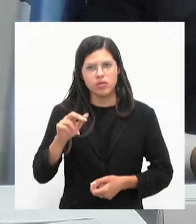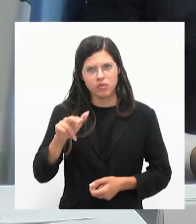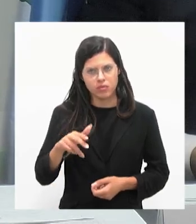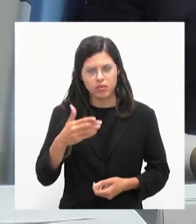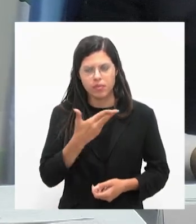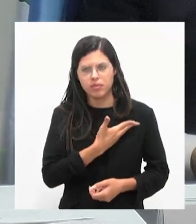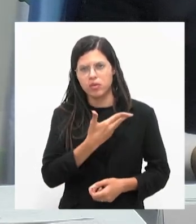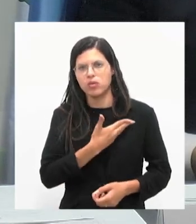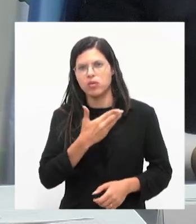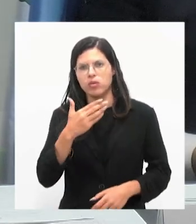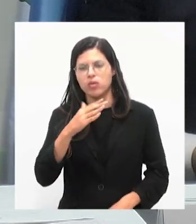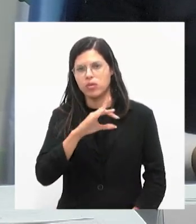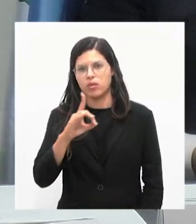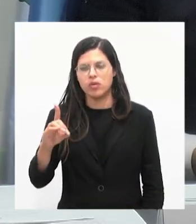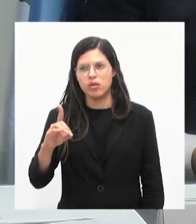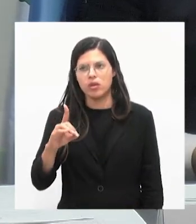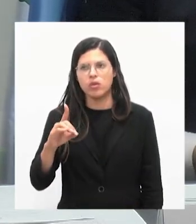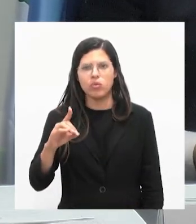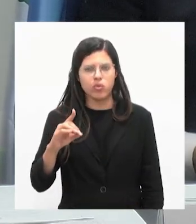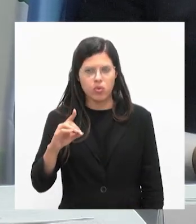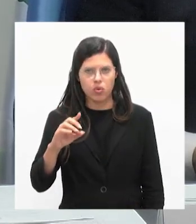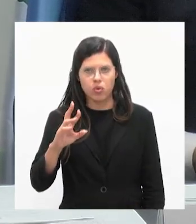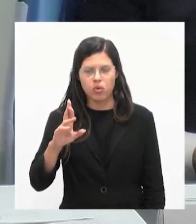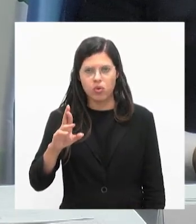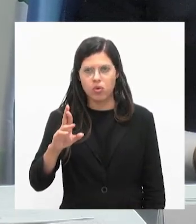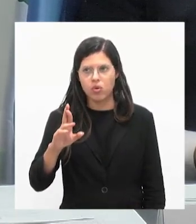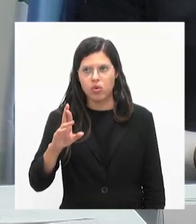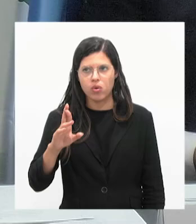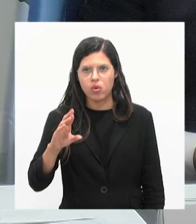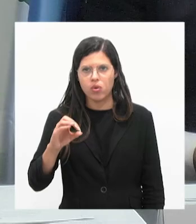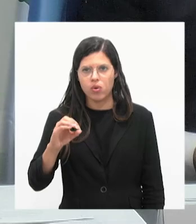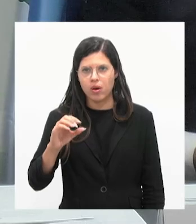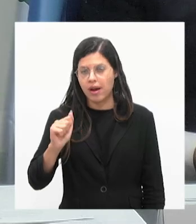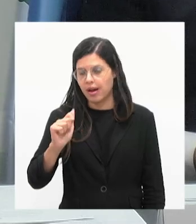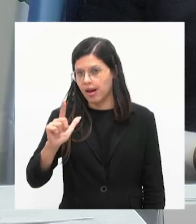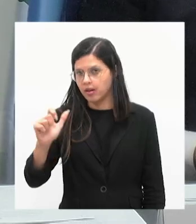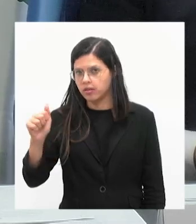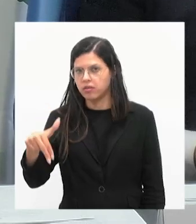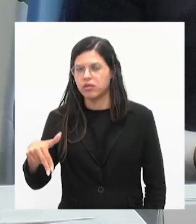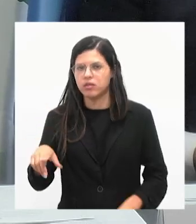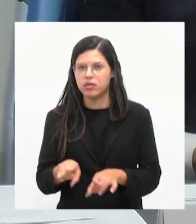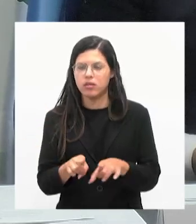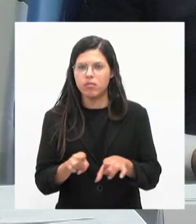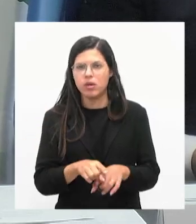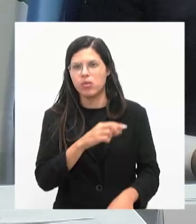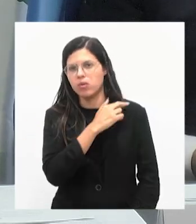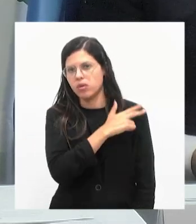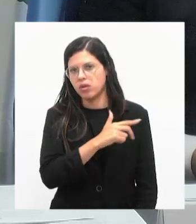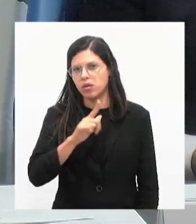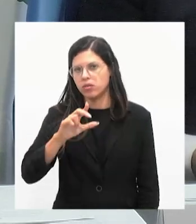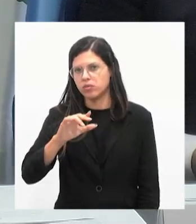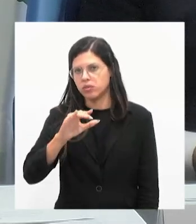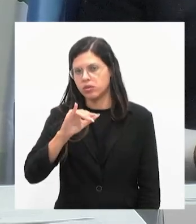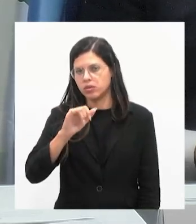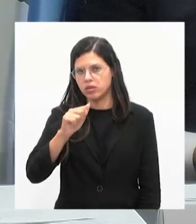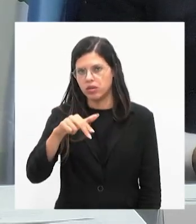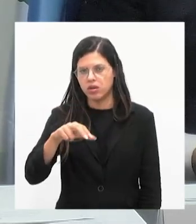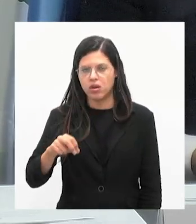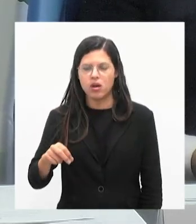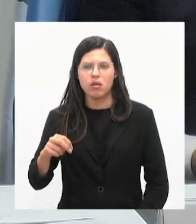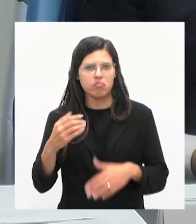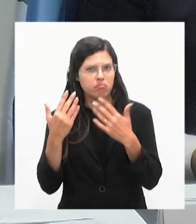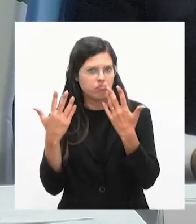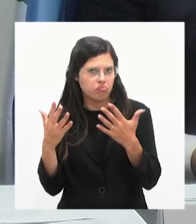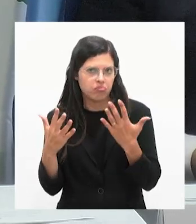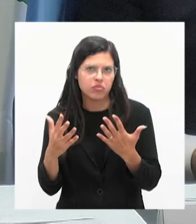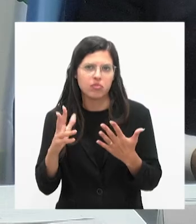Alan Rodrigues, Coronel Luciano, com todas as honrarias muito merecidas que nós já